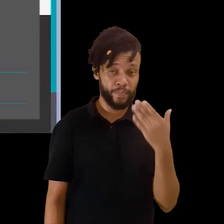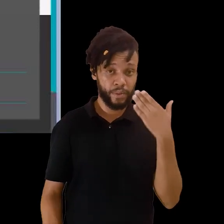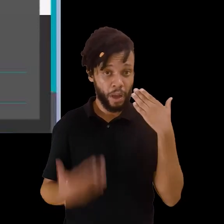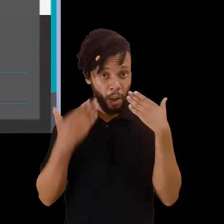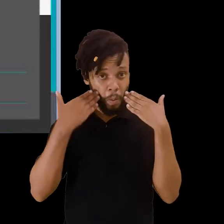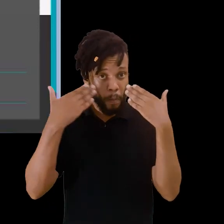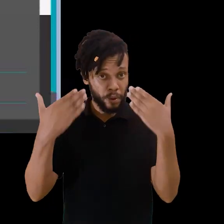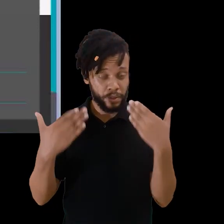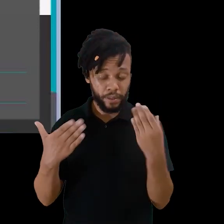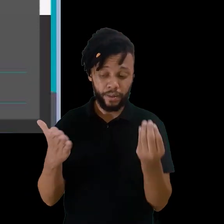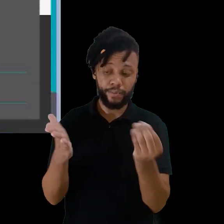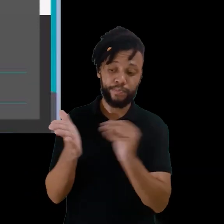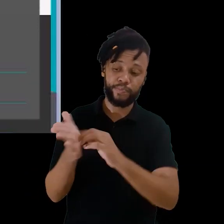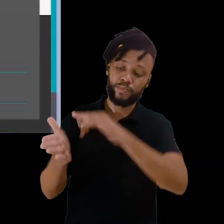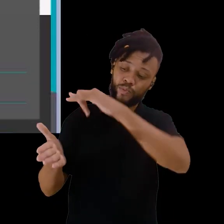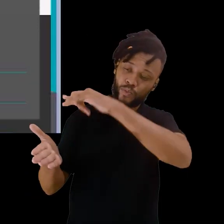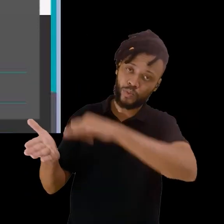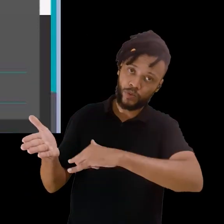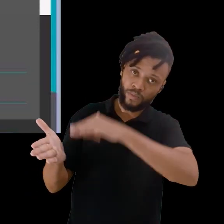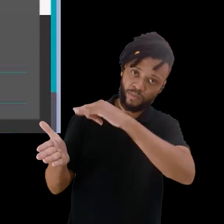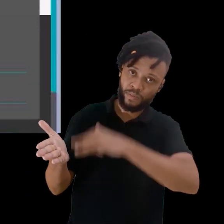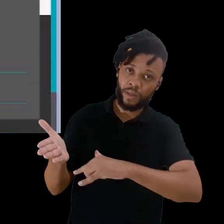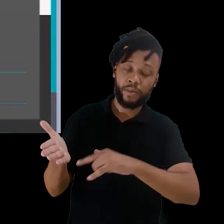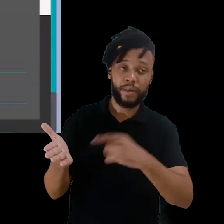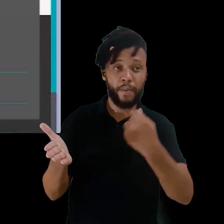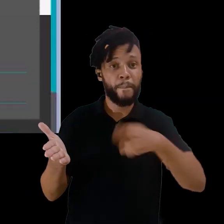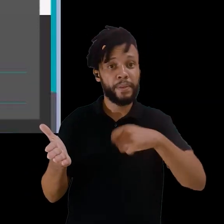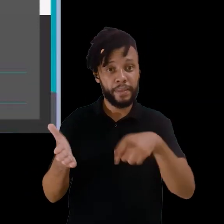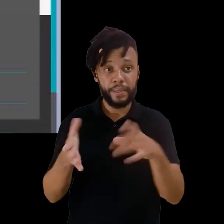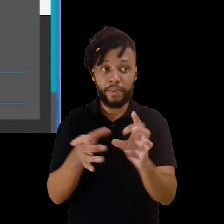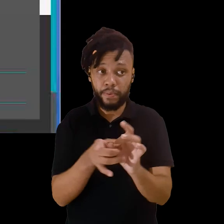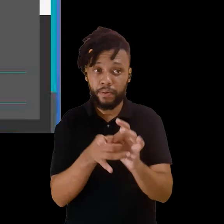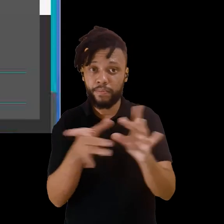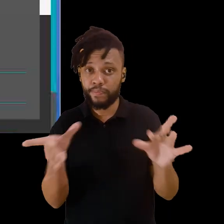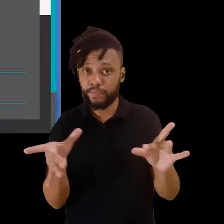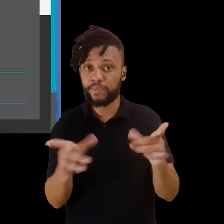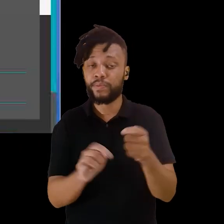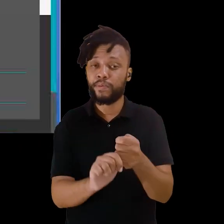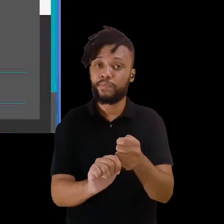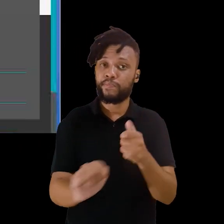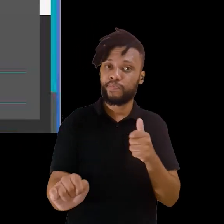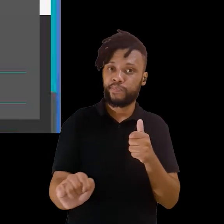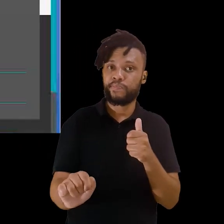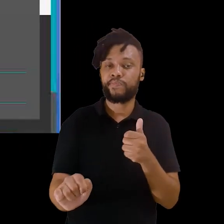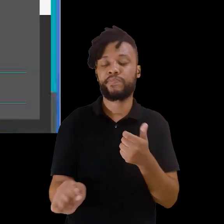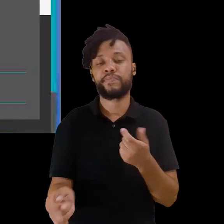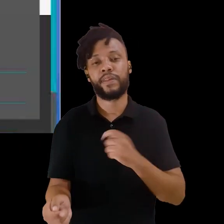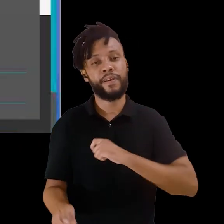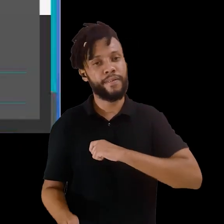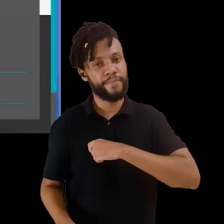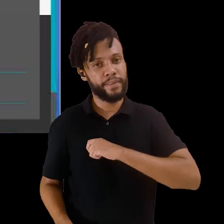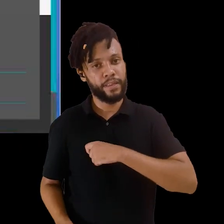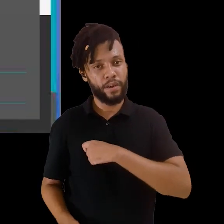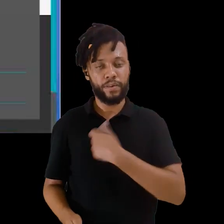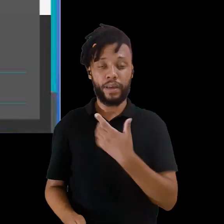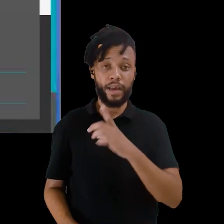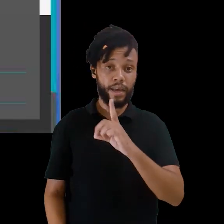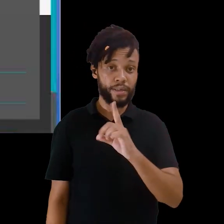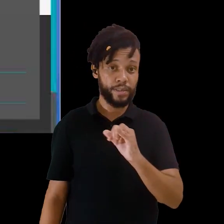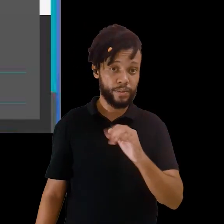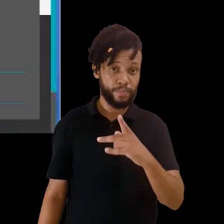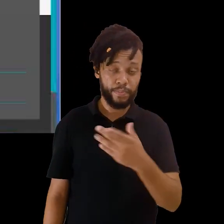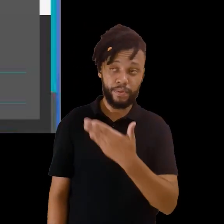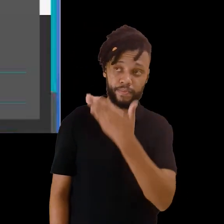mostrando aqui que elas estão aqui nos documentos necessários para concessão do benefício fiscal. A DIP é essa